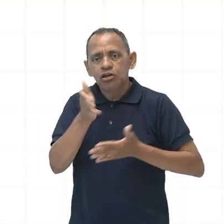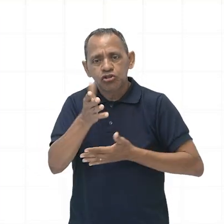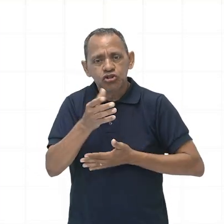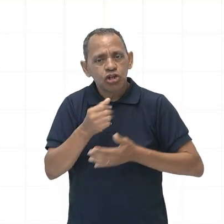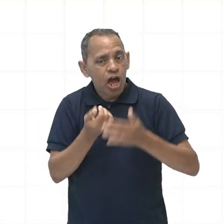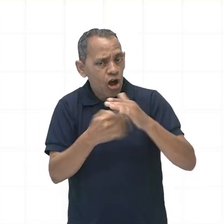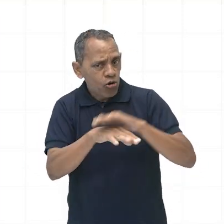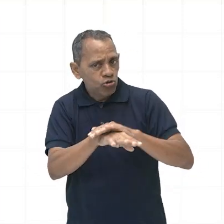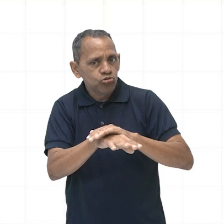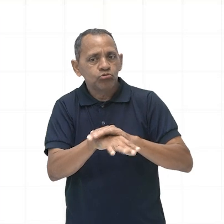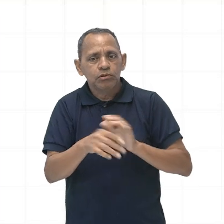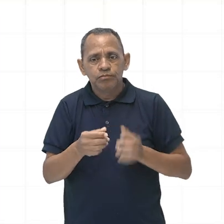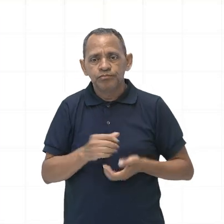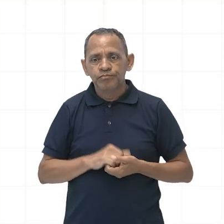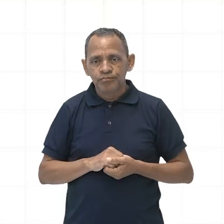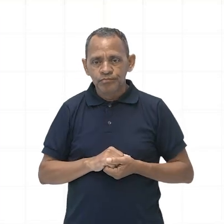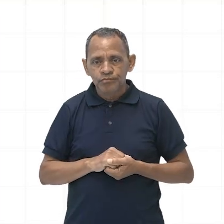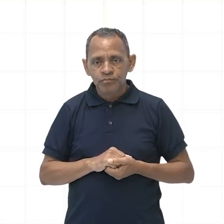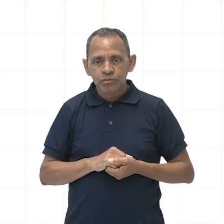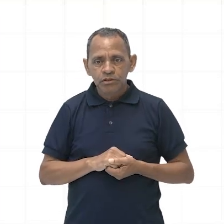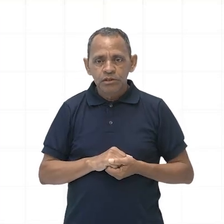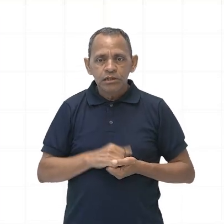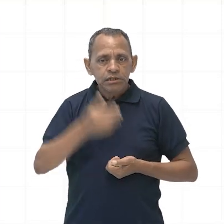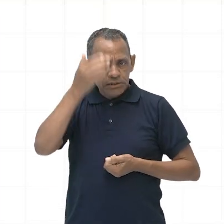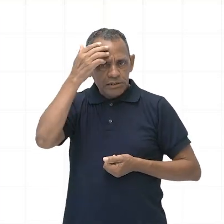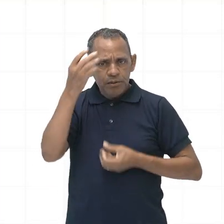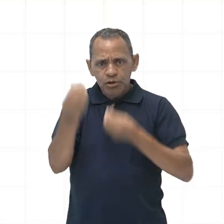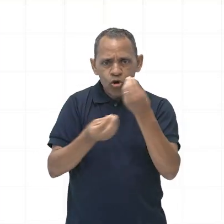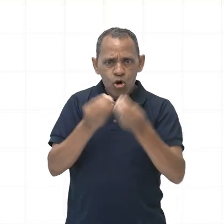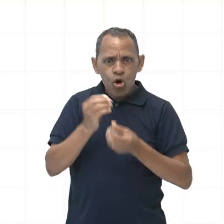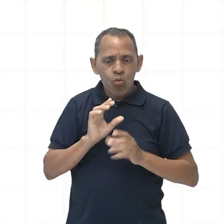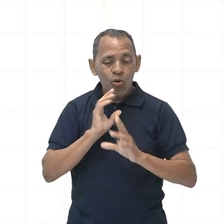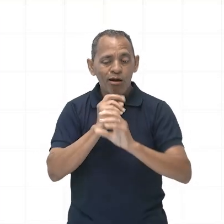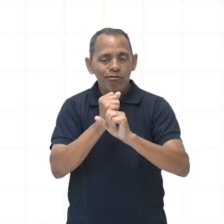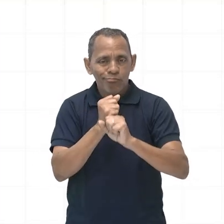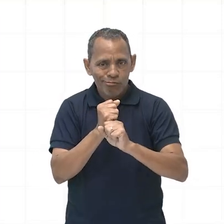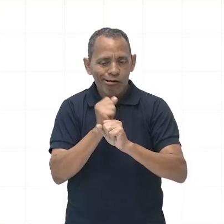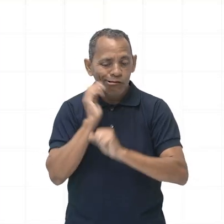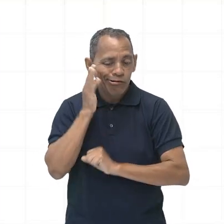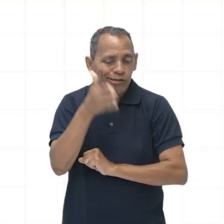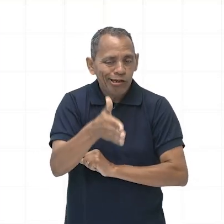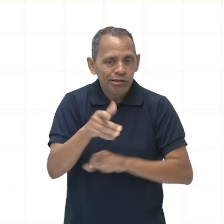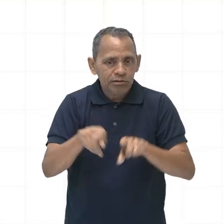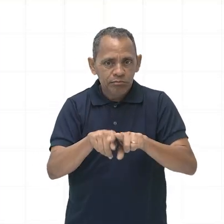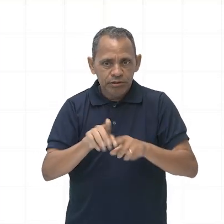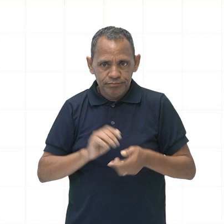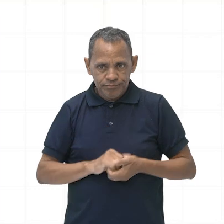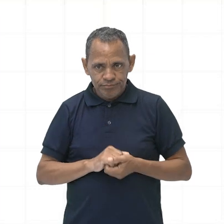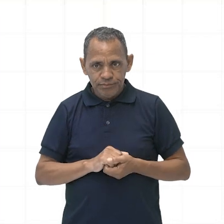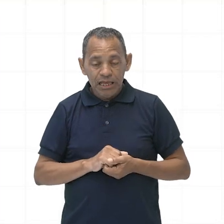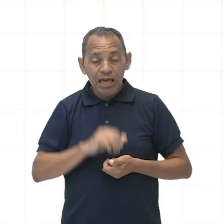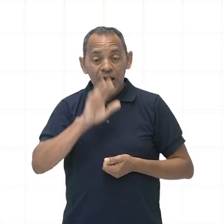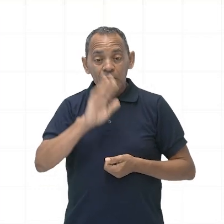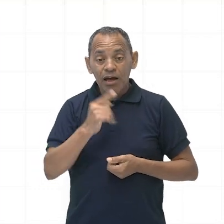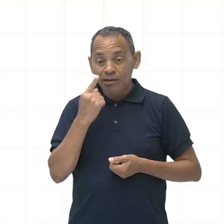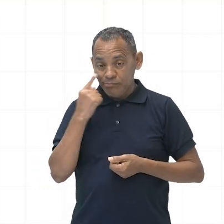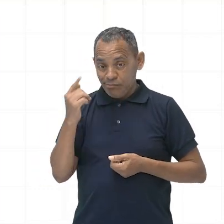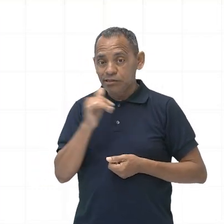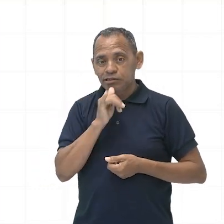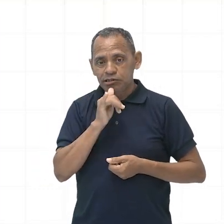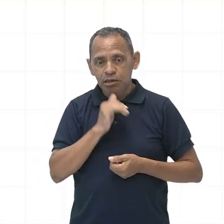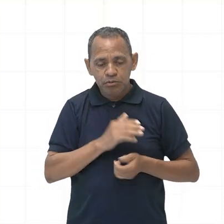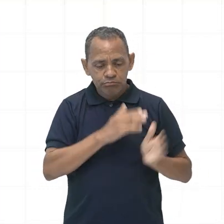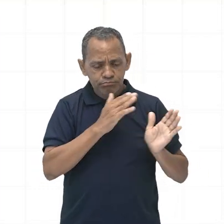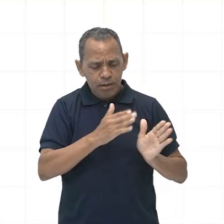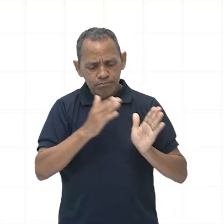calculando aí essa multiplicação aqui entre os expoentes de forma direta, né? Mas aqui a gente vai fazendo passo a